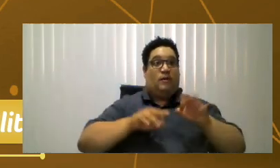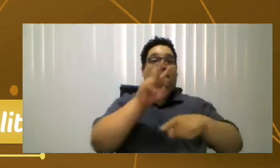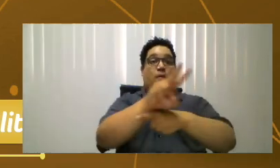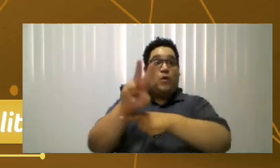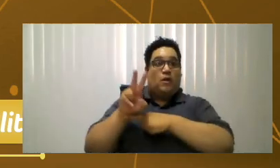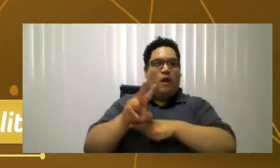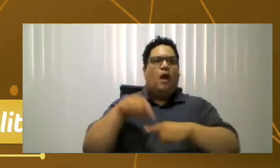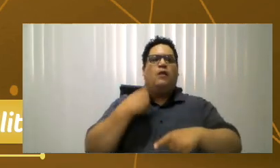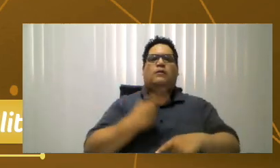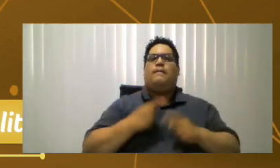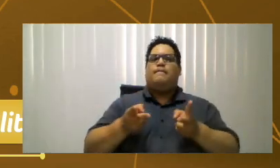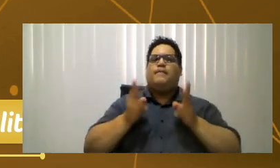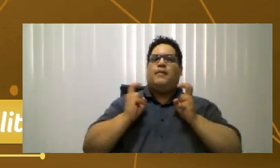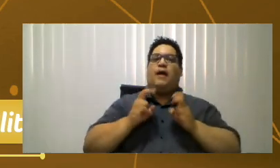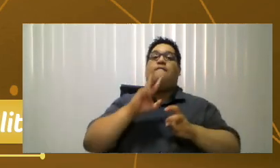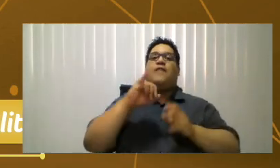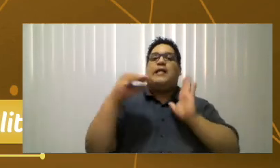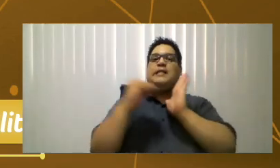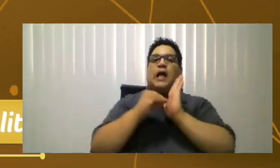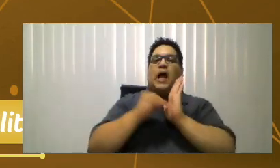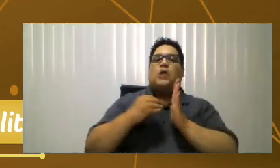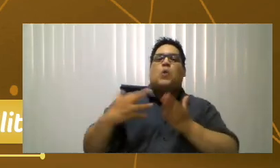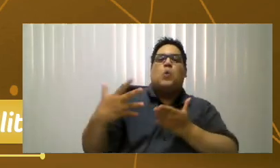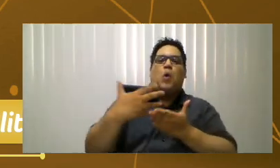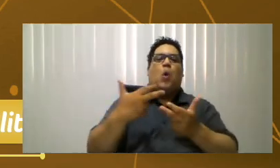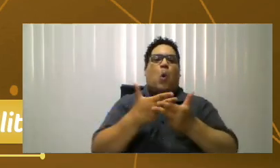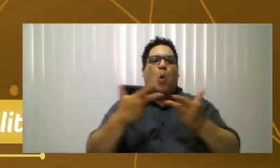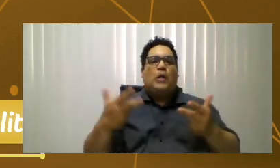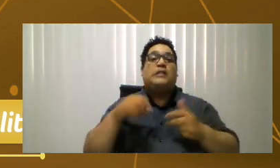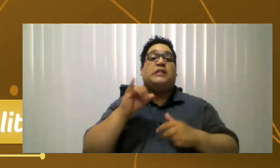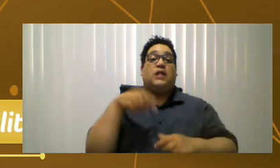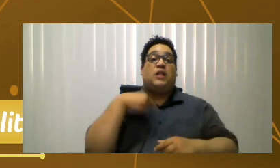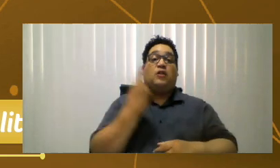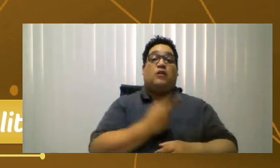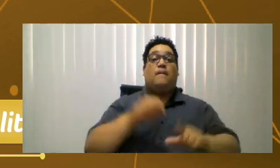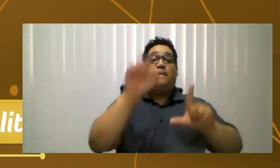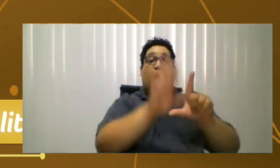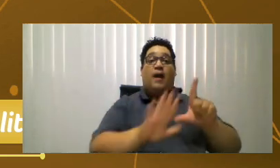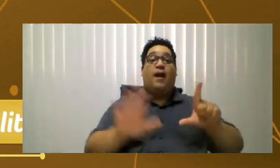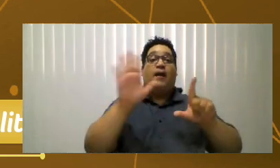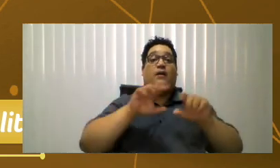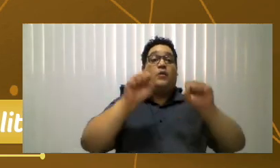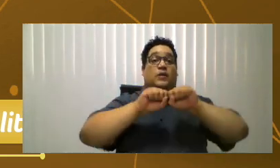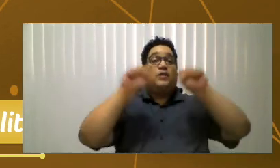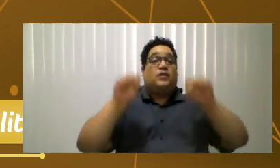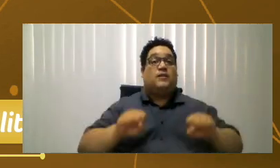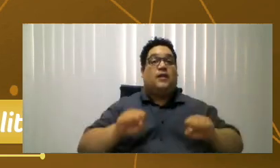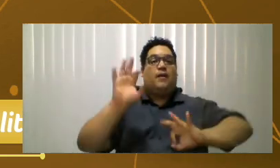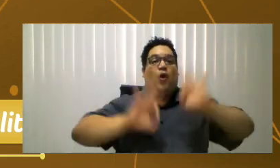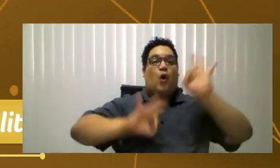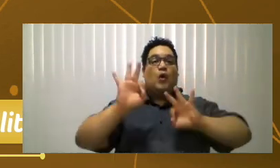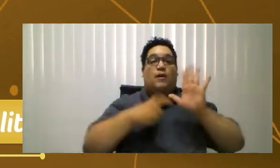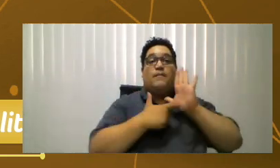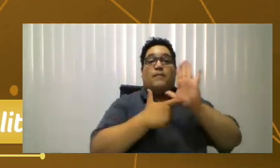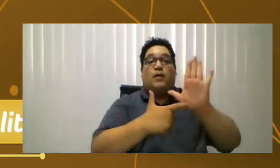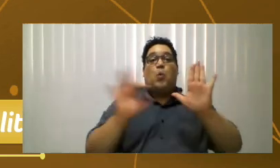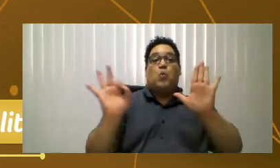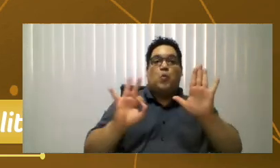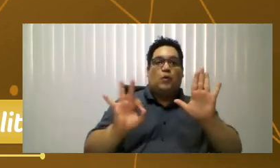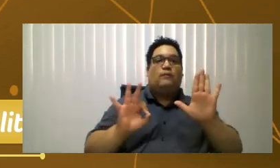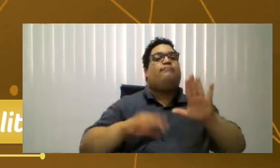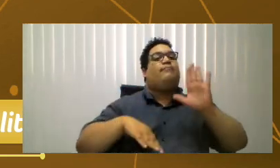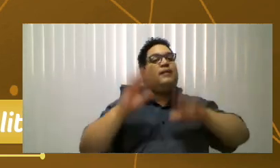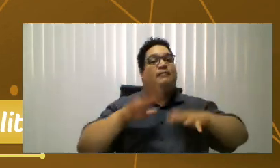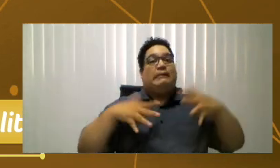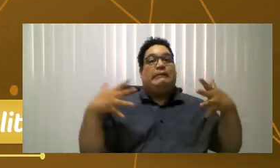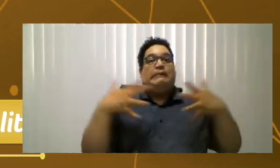gente percebeu que ia chegar muitos dados e que se a gente não tivesse um painel, um dashboard para poder representar esses dados, a gente ficou